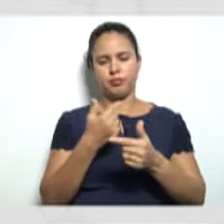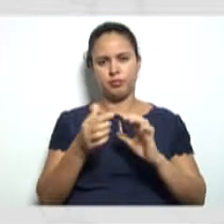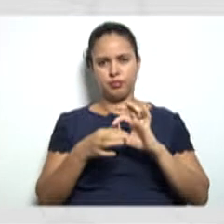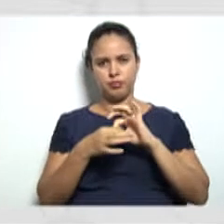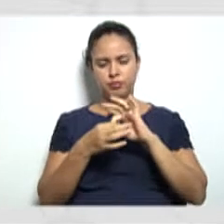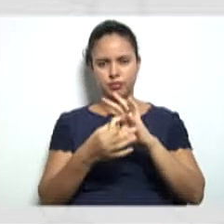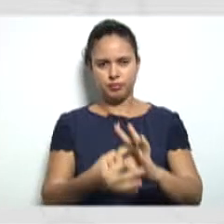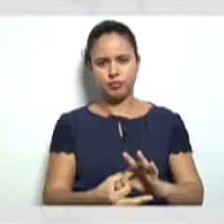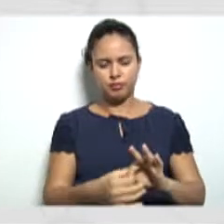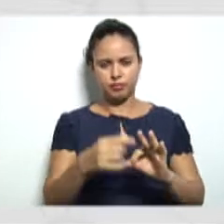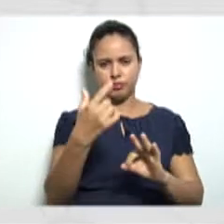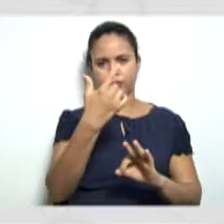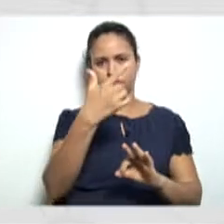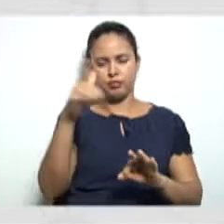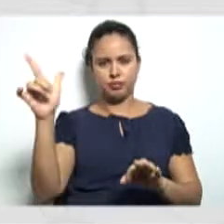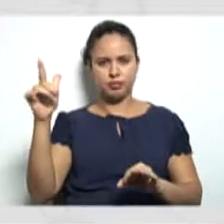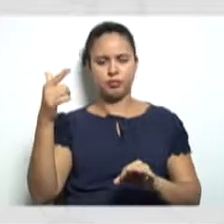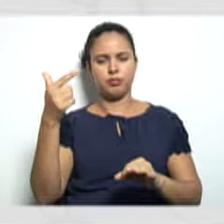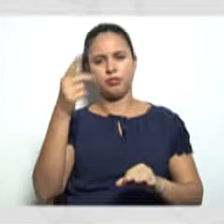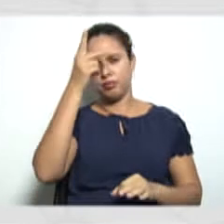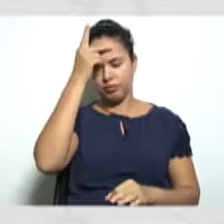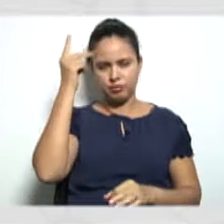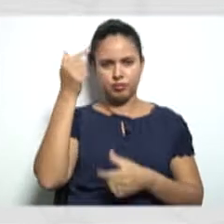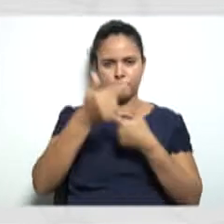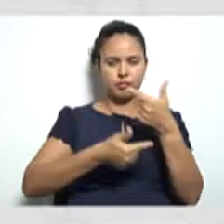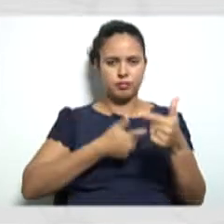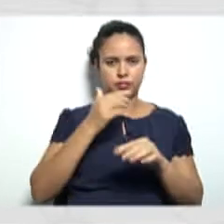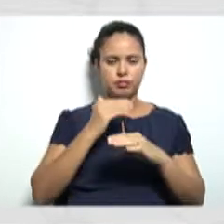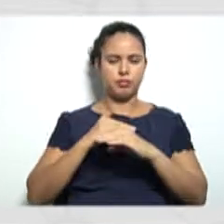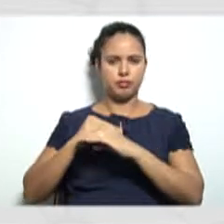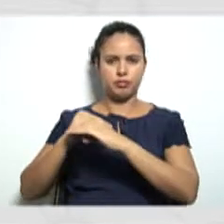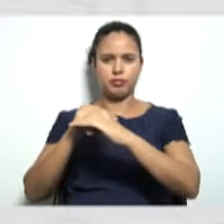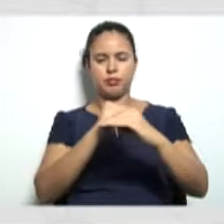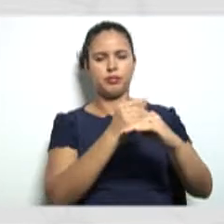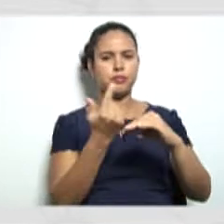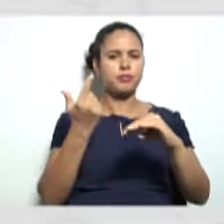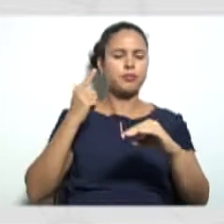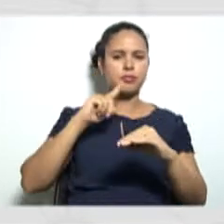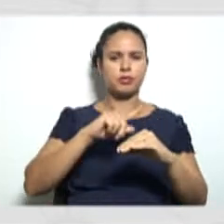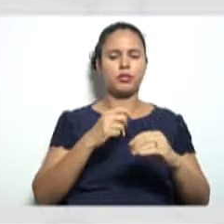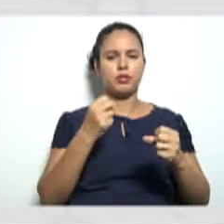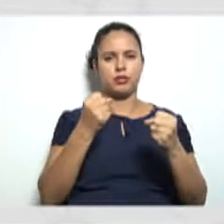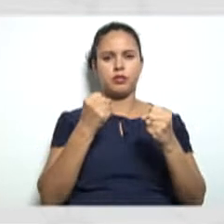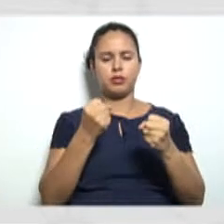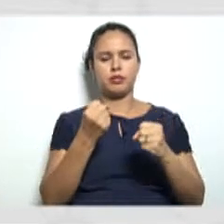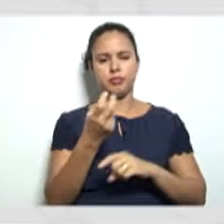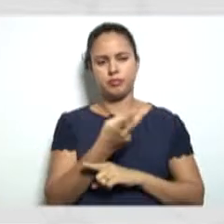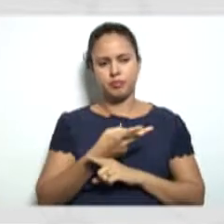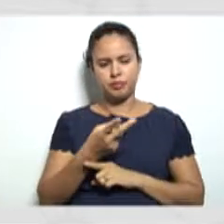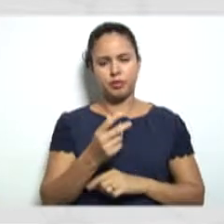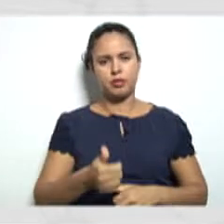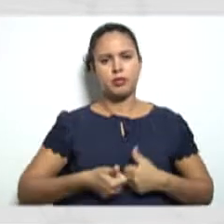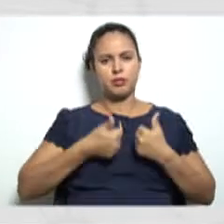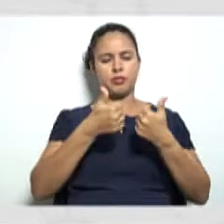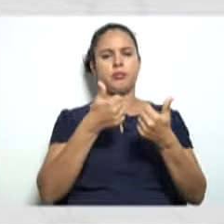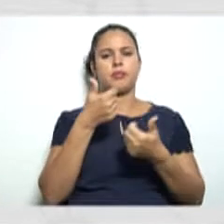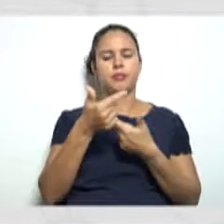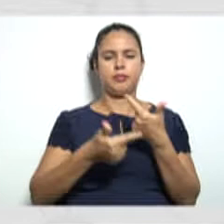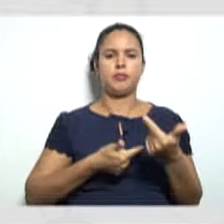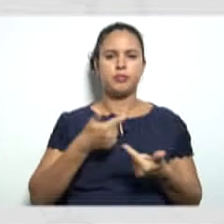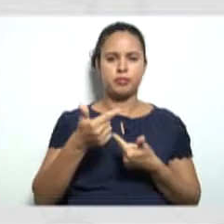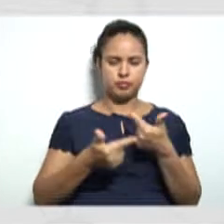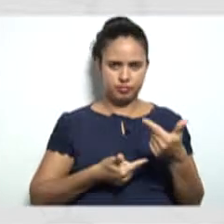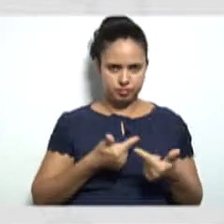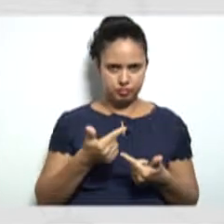outros trabalhadores da mesma categoria e tornam-se mais fortes na busca por melhores condições de trabalho em meio a